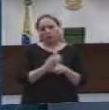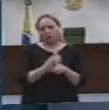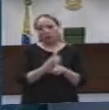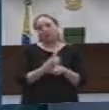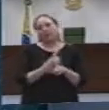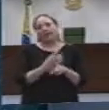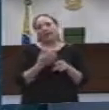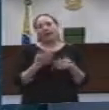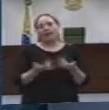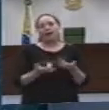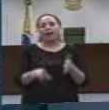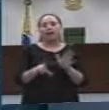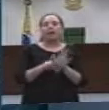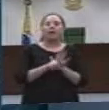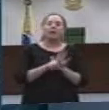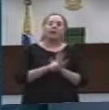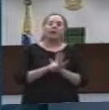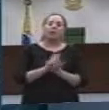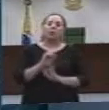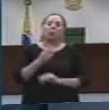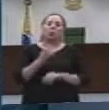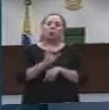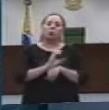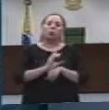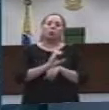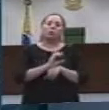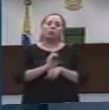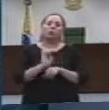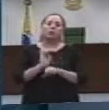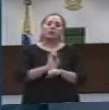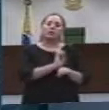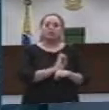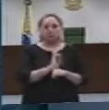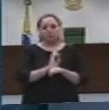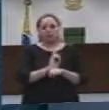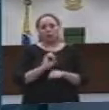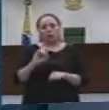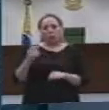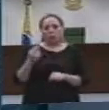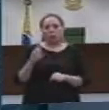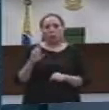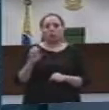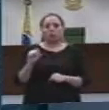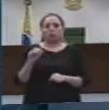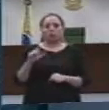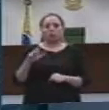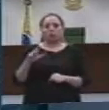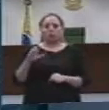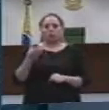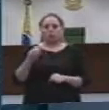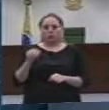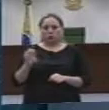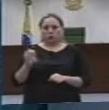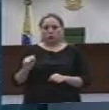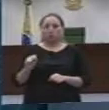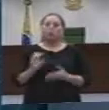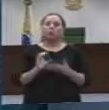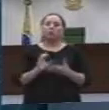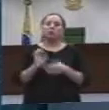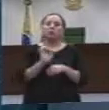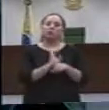o constituição a constituição estadual ou em resoluções dos conselhos Estaduais de educação